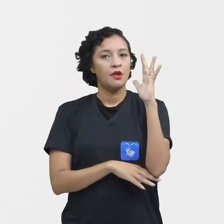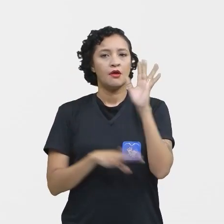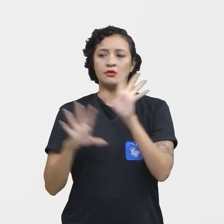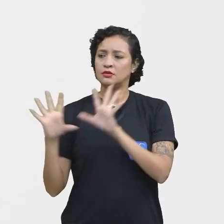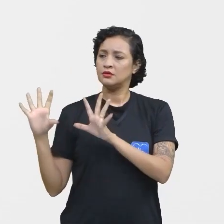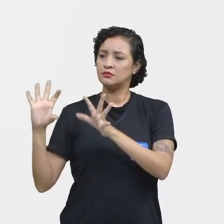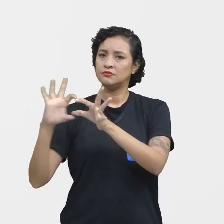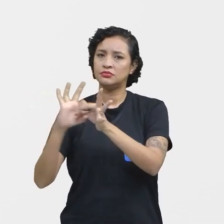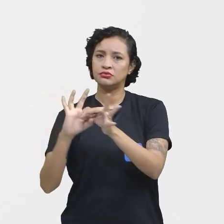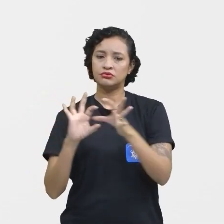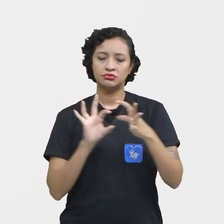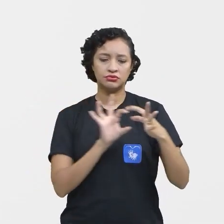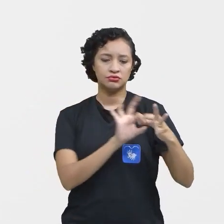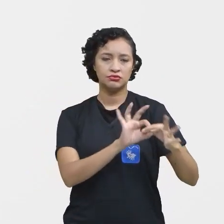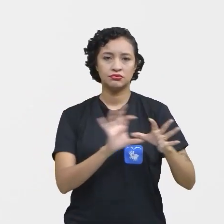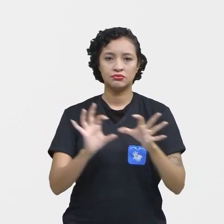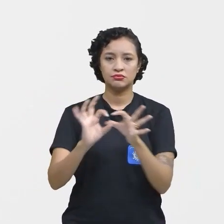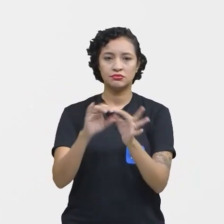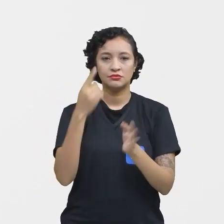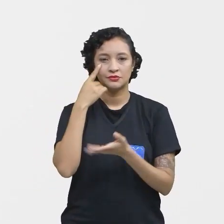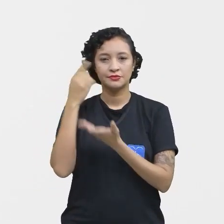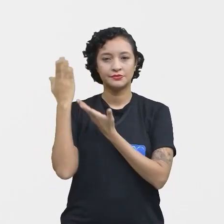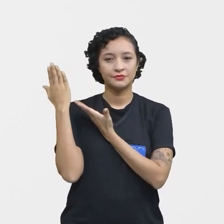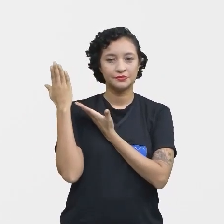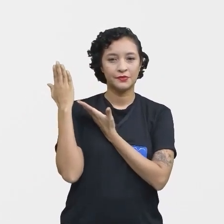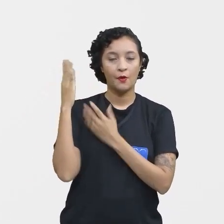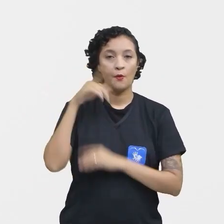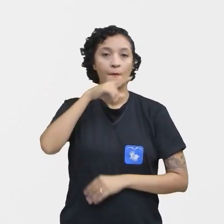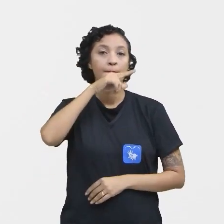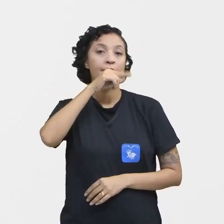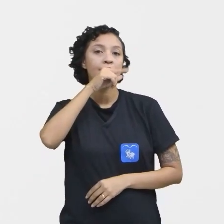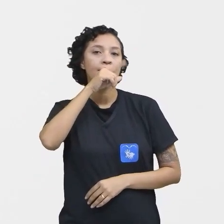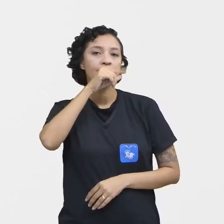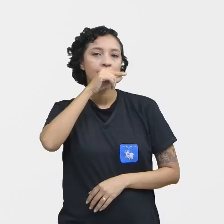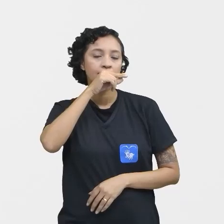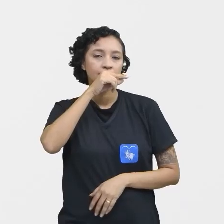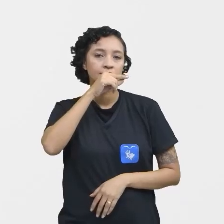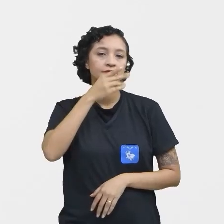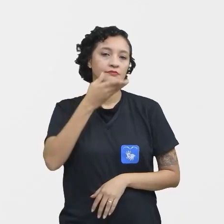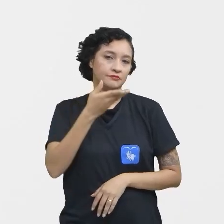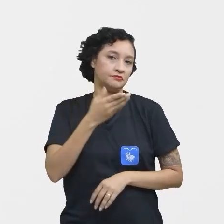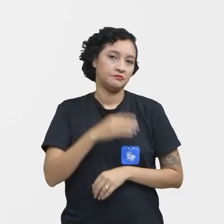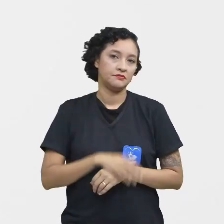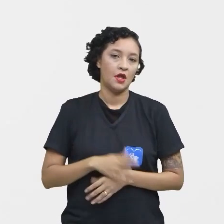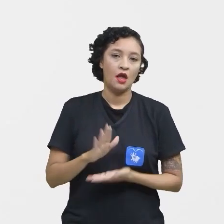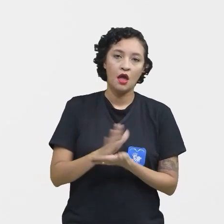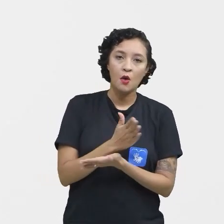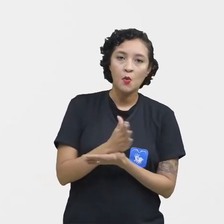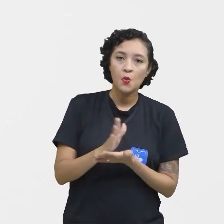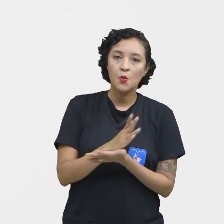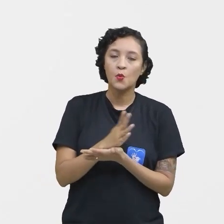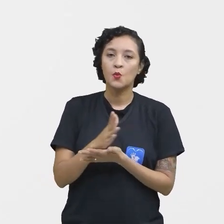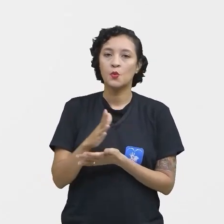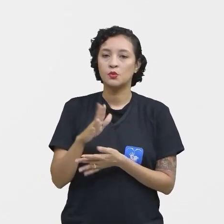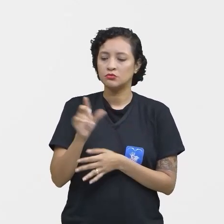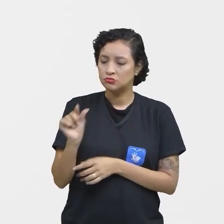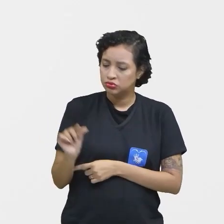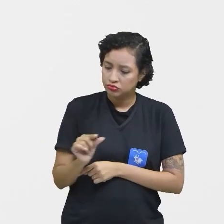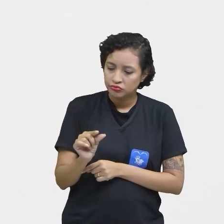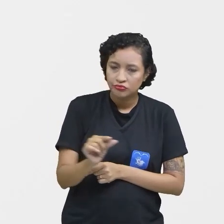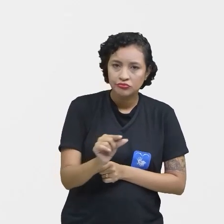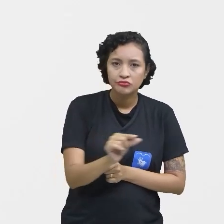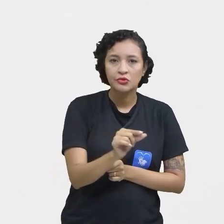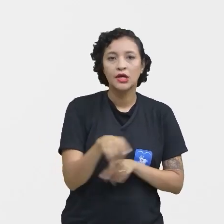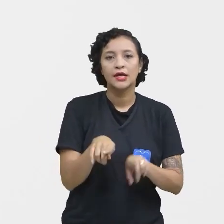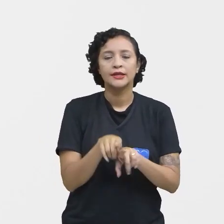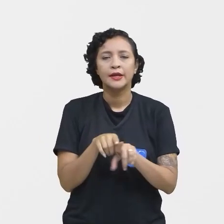interligados. Como vocês podem ver ali o pássaro, existem alguns insetos, existem outros